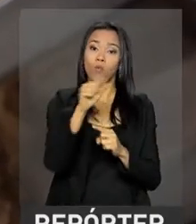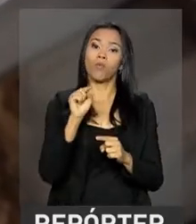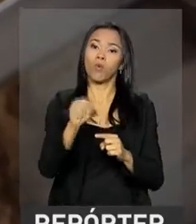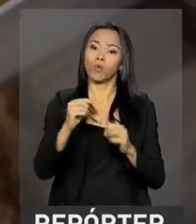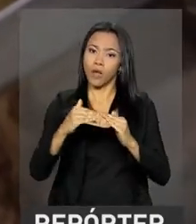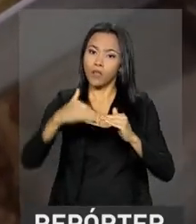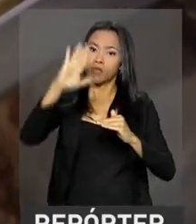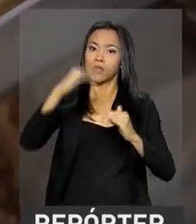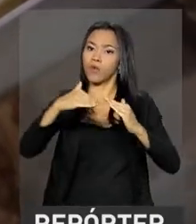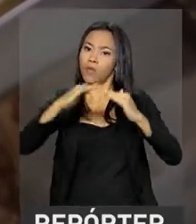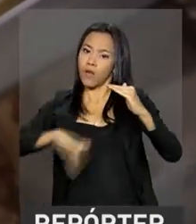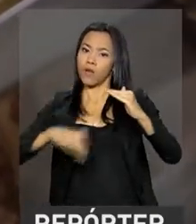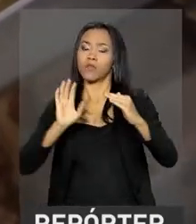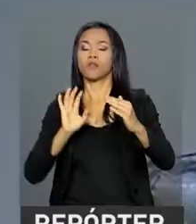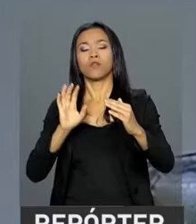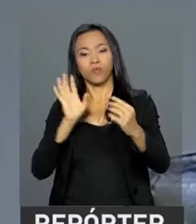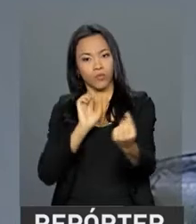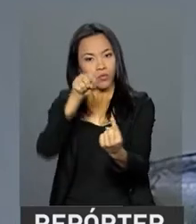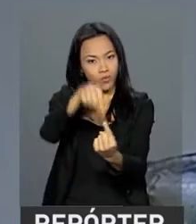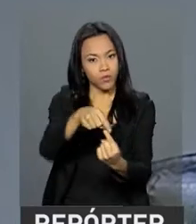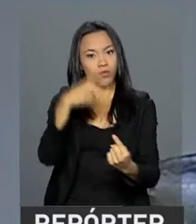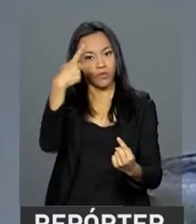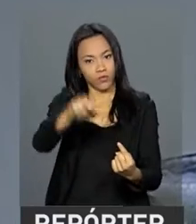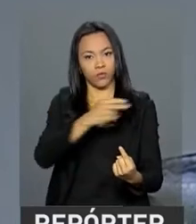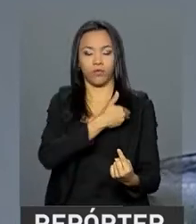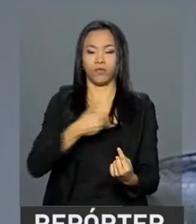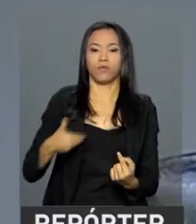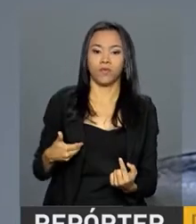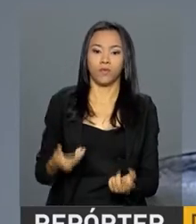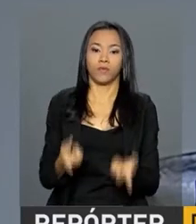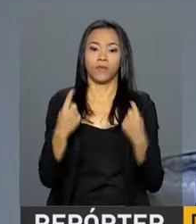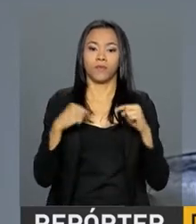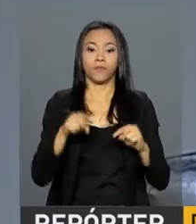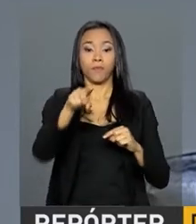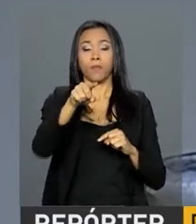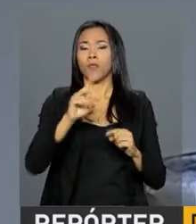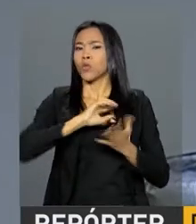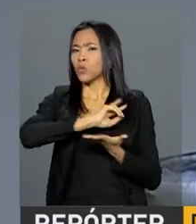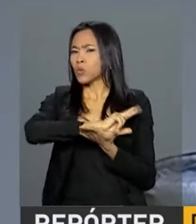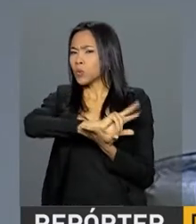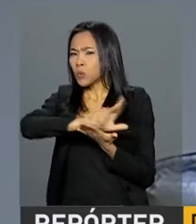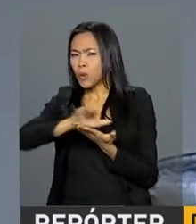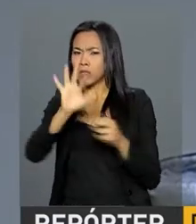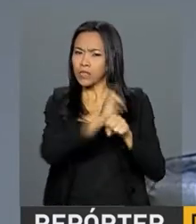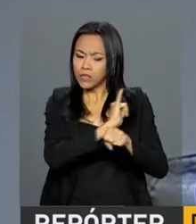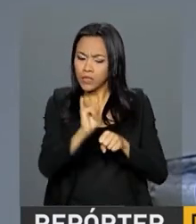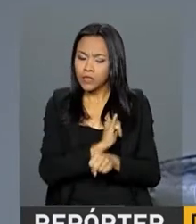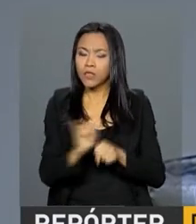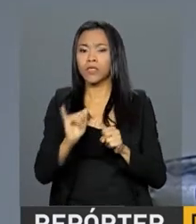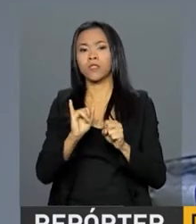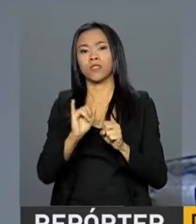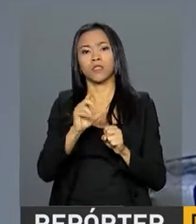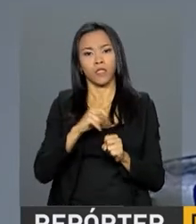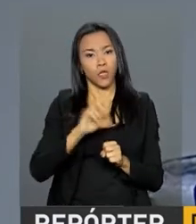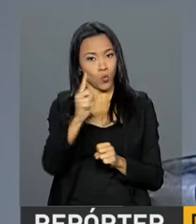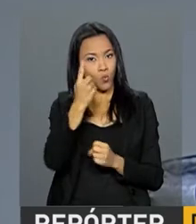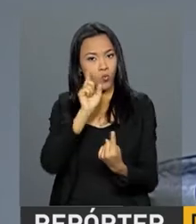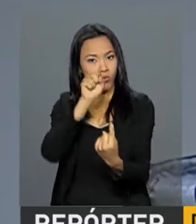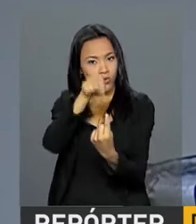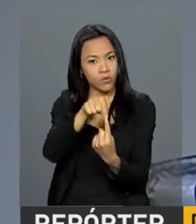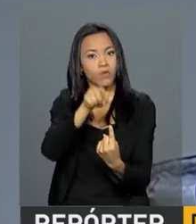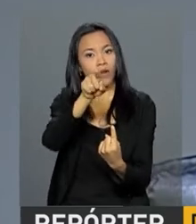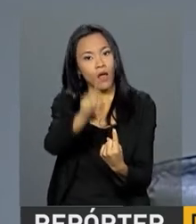do centro determinado todas essas ações evidentemente visão um objetivo único e comum que é o